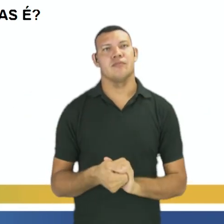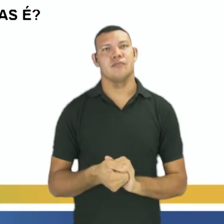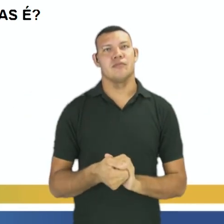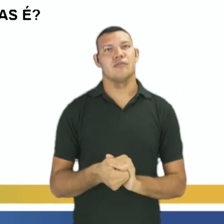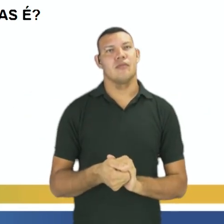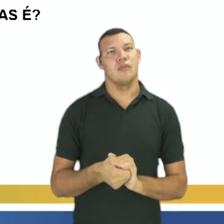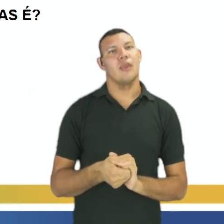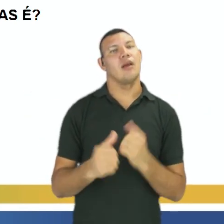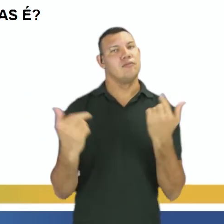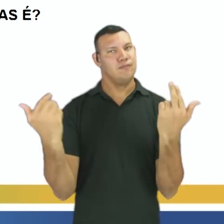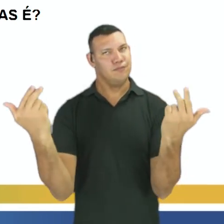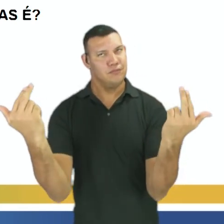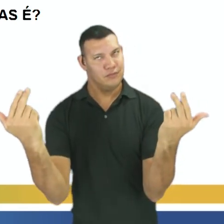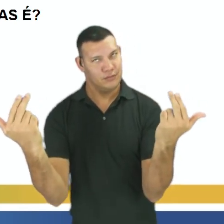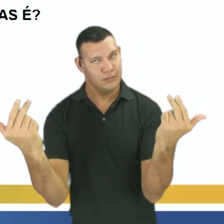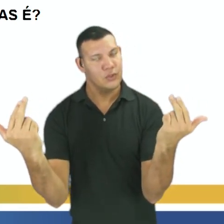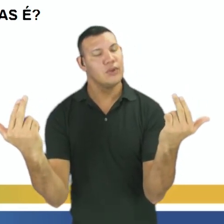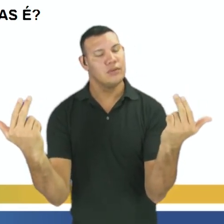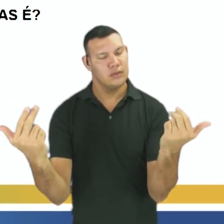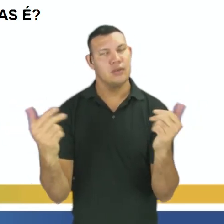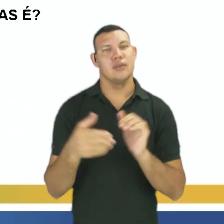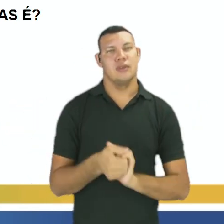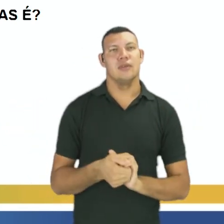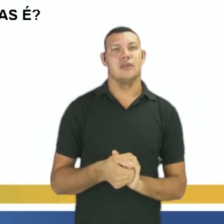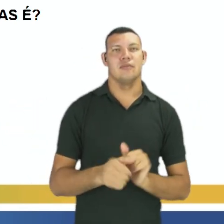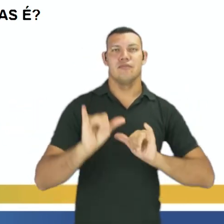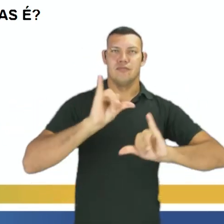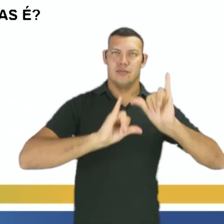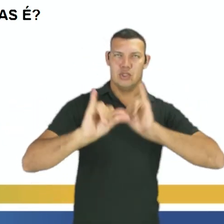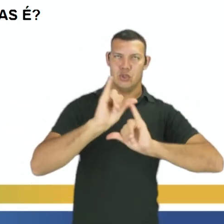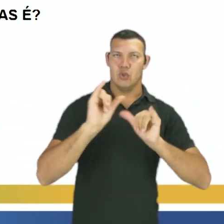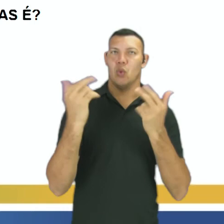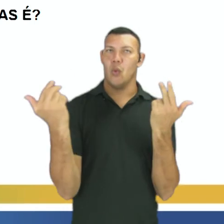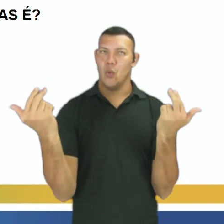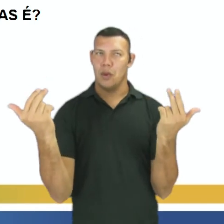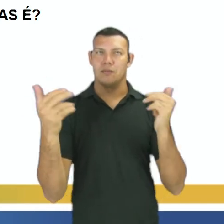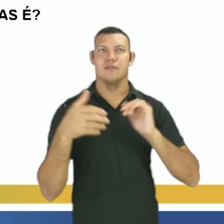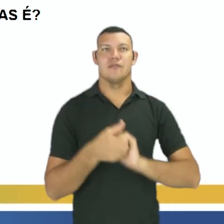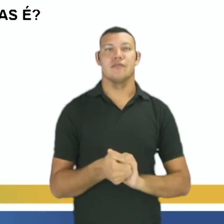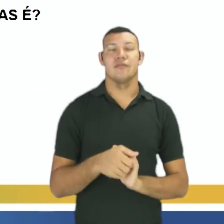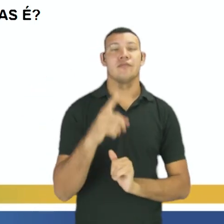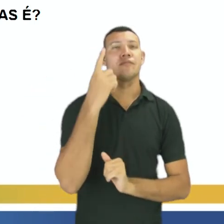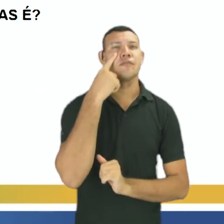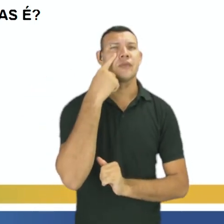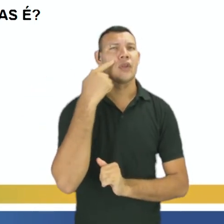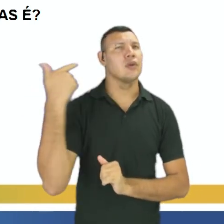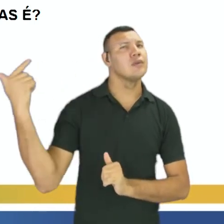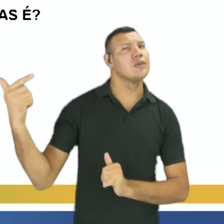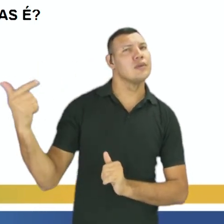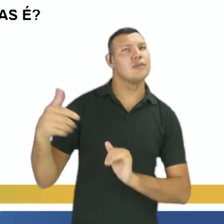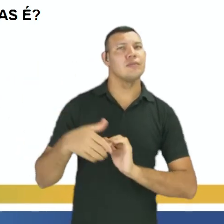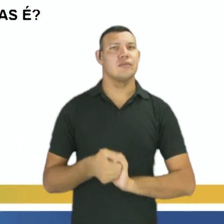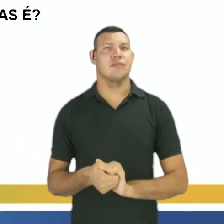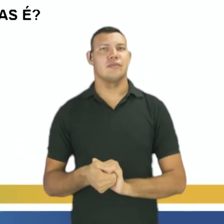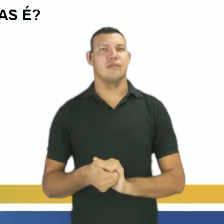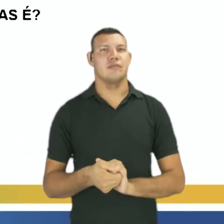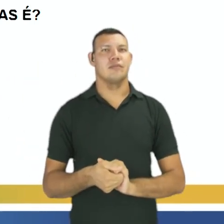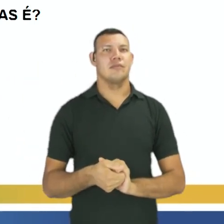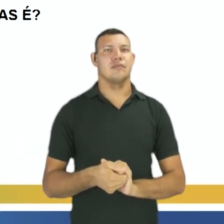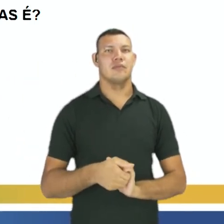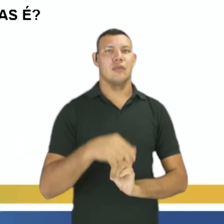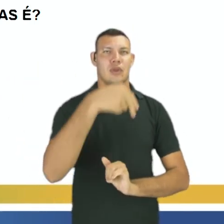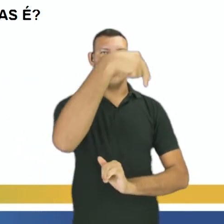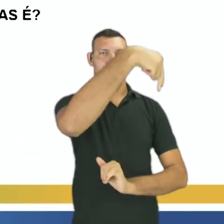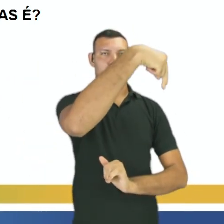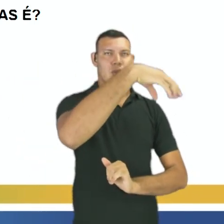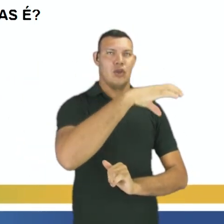Esses são semelhantes, né? Essa substância mais essa tem essa semelhança. E a segunda é. Olha, dois oxigênios,